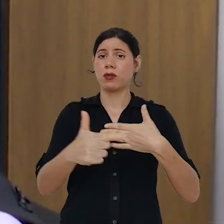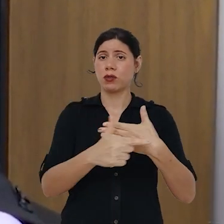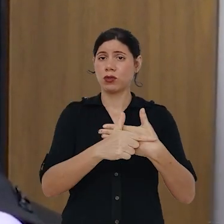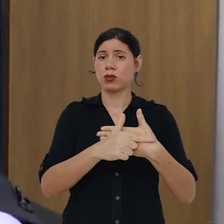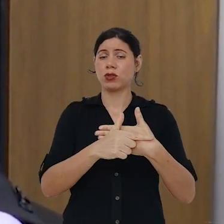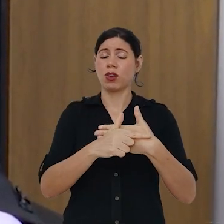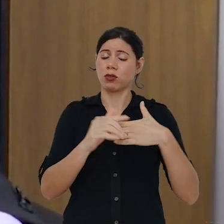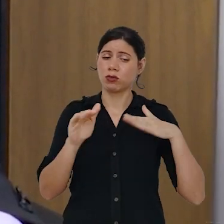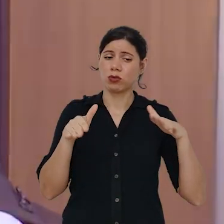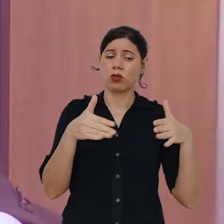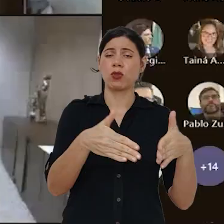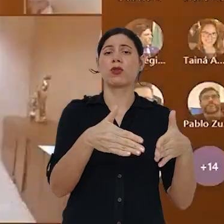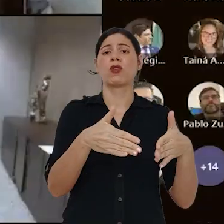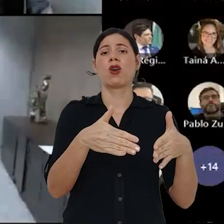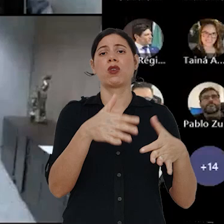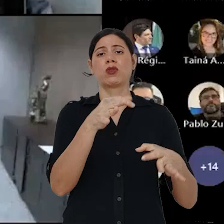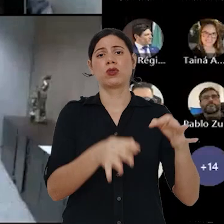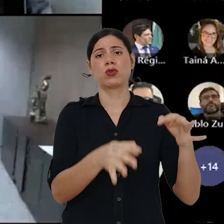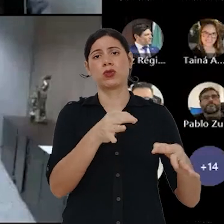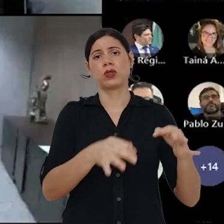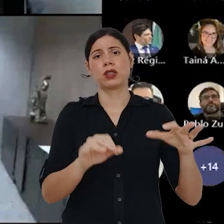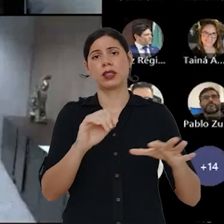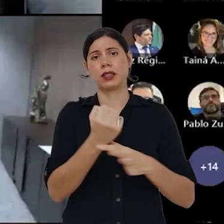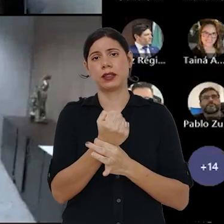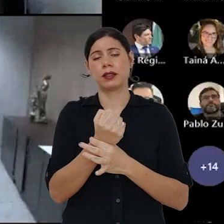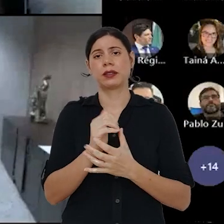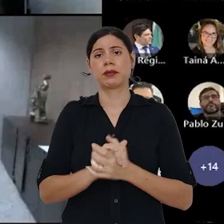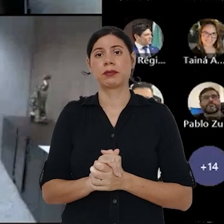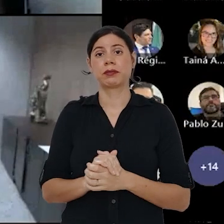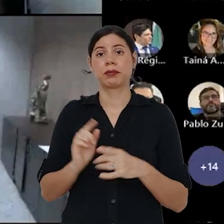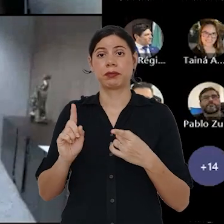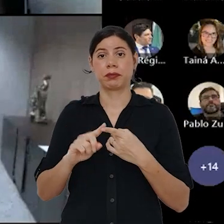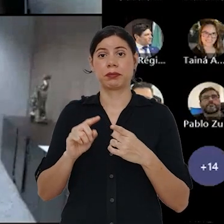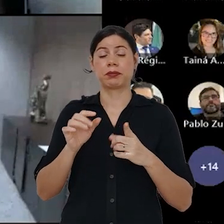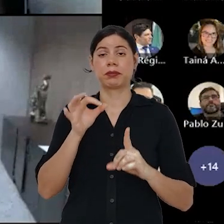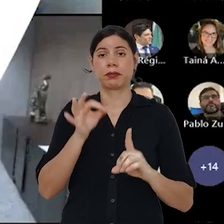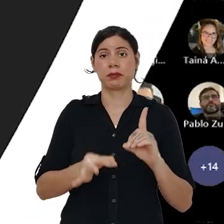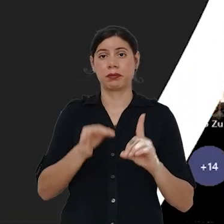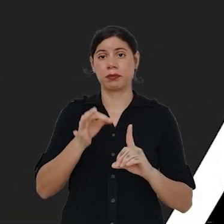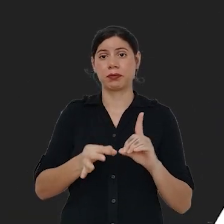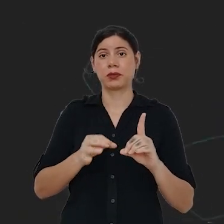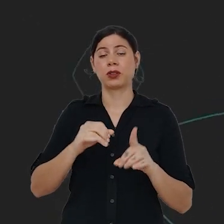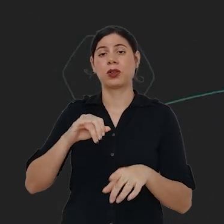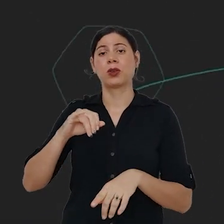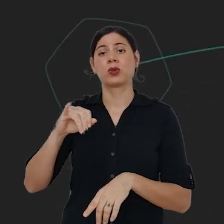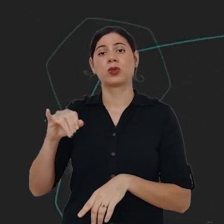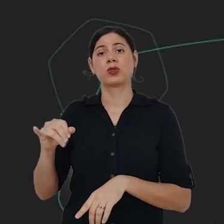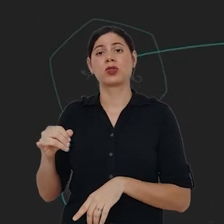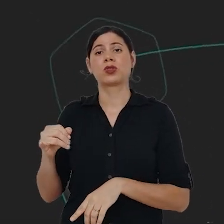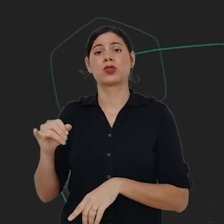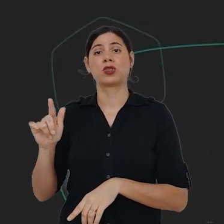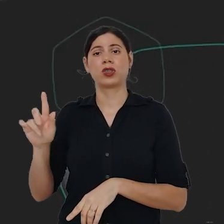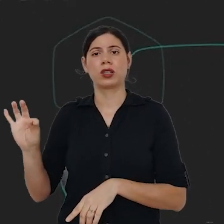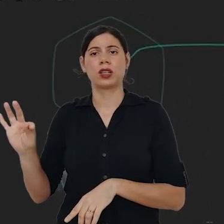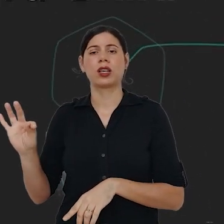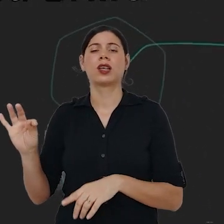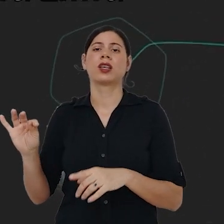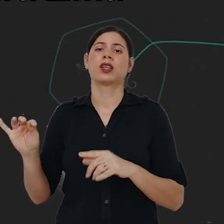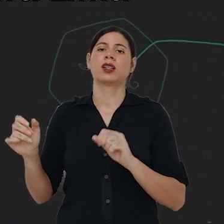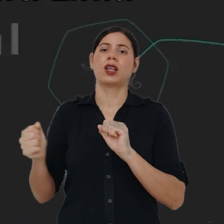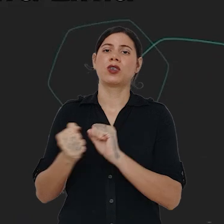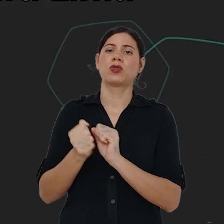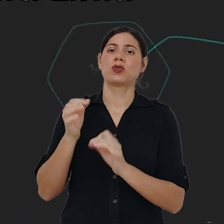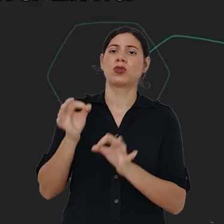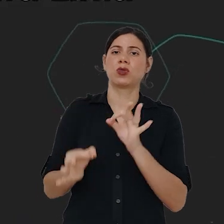demanda nova do juiz das garantias. Além do desembargador, o GT conta ainda com os juízes federais Jefferson Schneider, Paulo